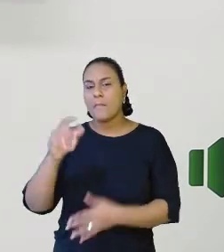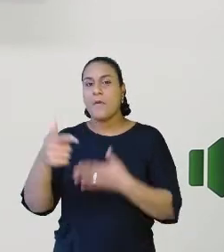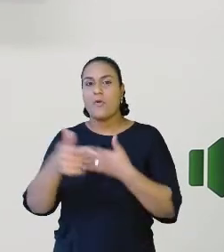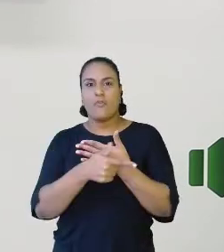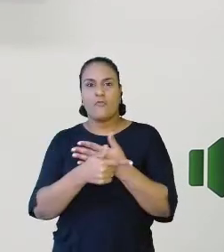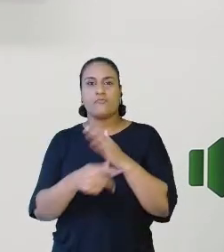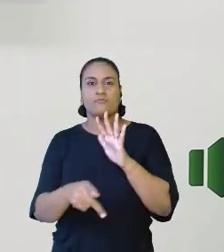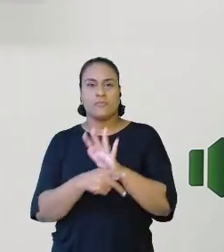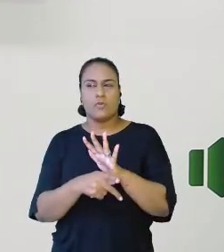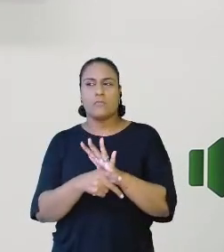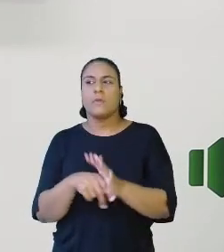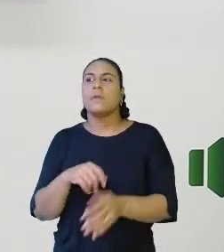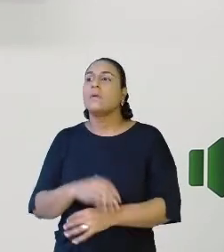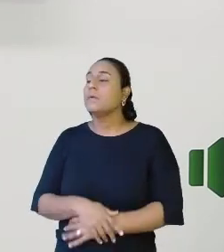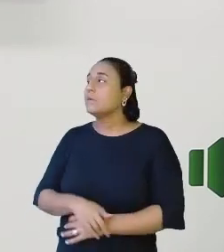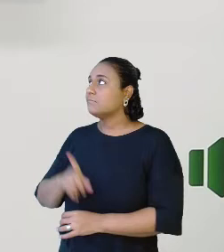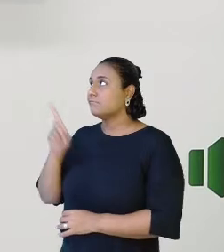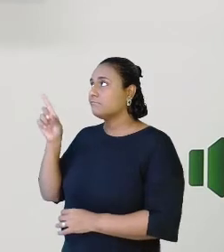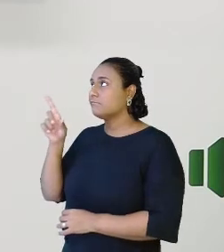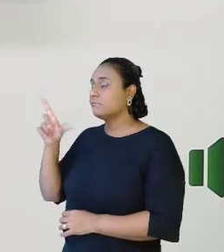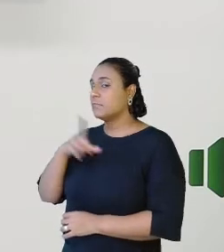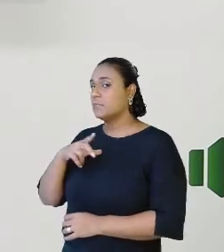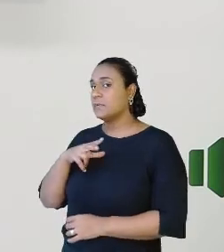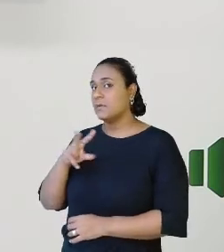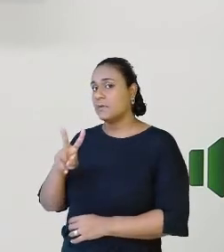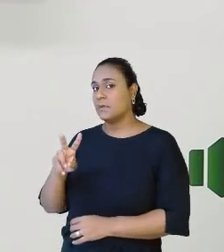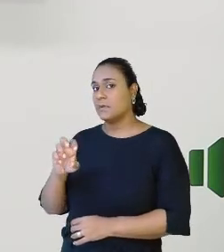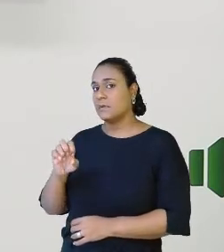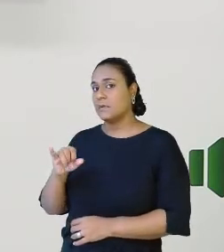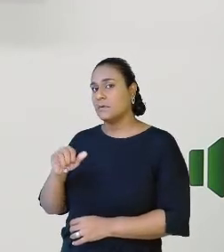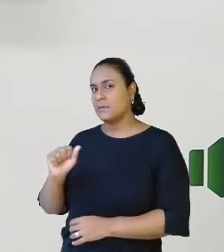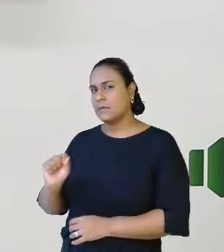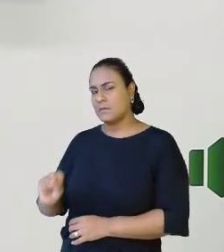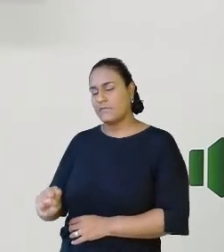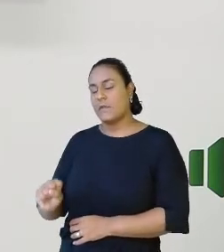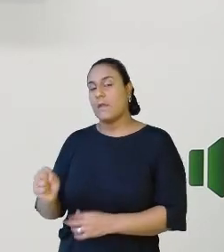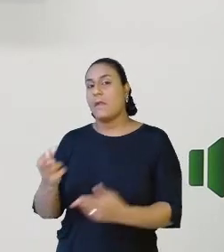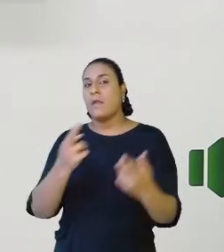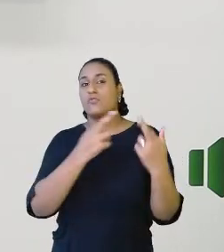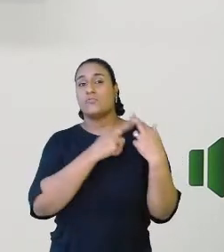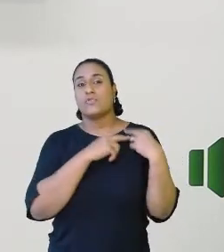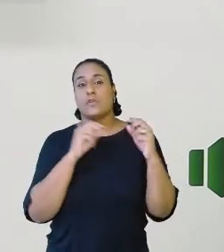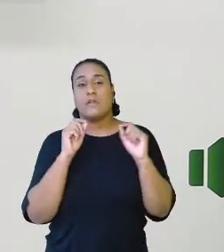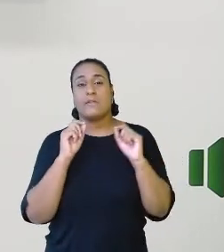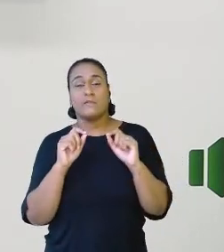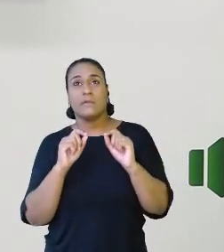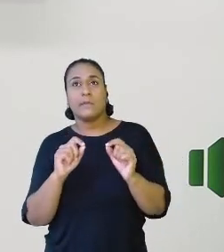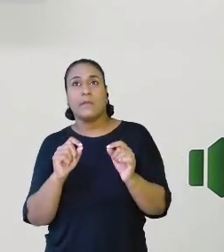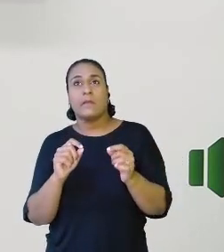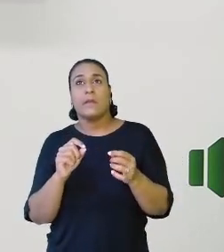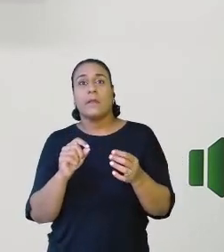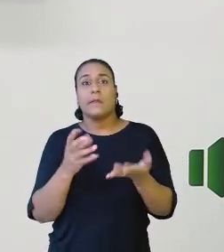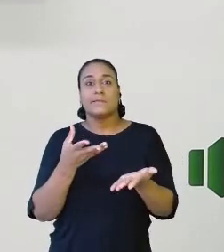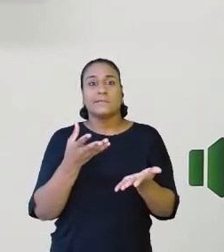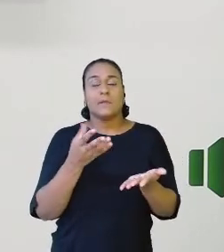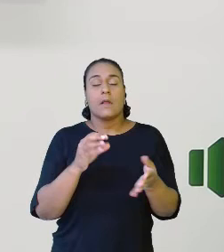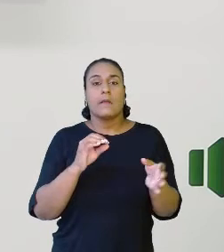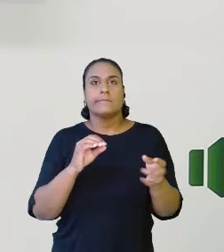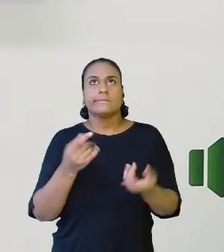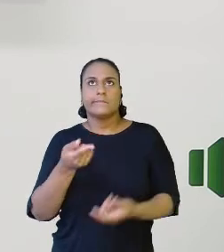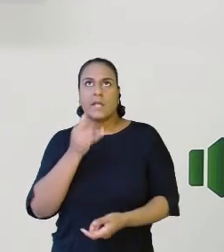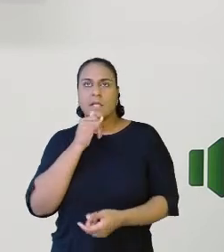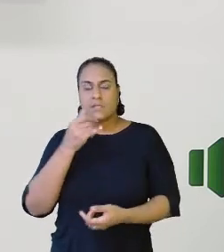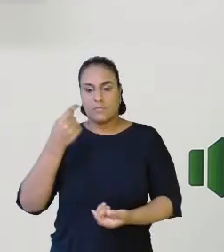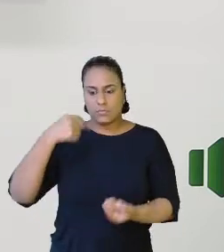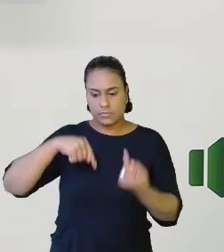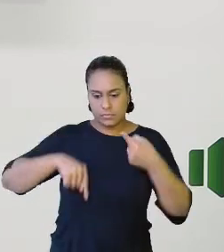função? Pois é, nós temos as veias que são responsáveis para fazer esse transporte do sangue